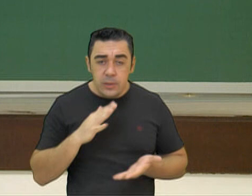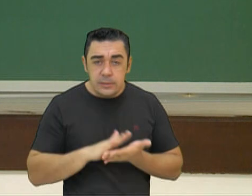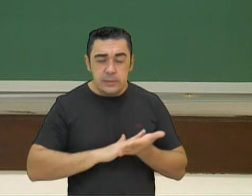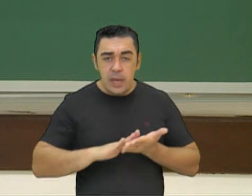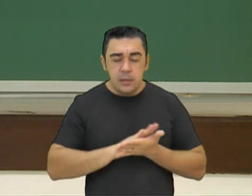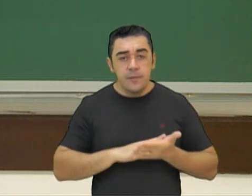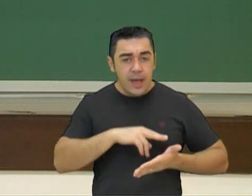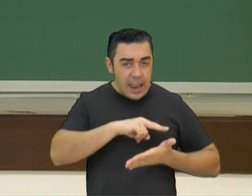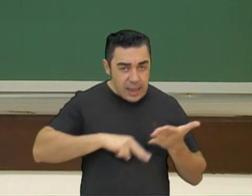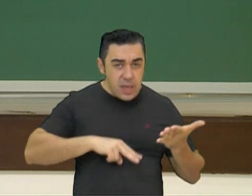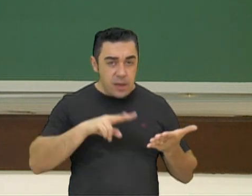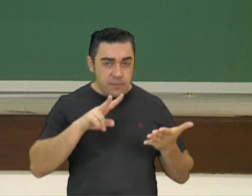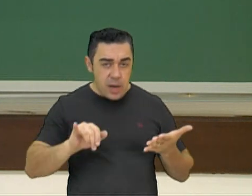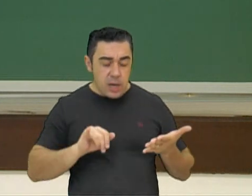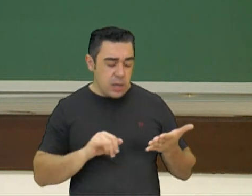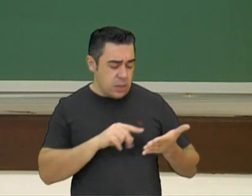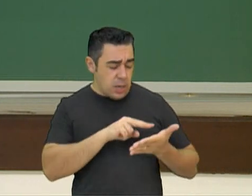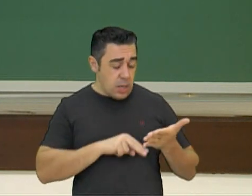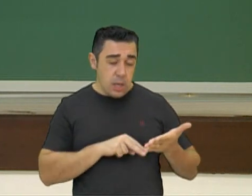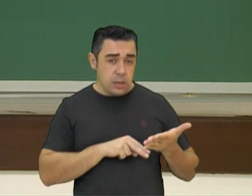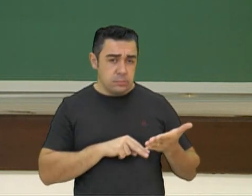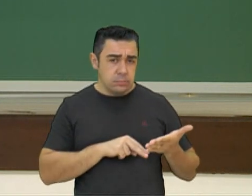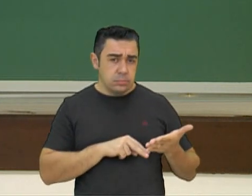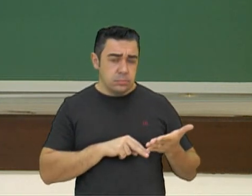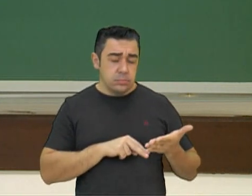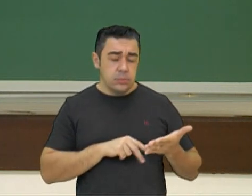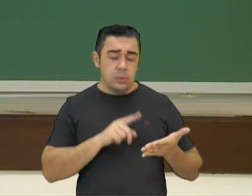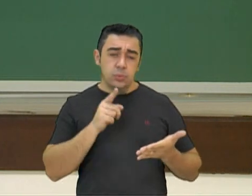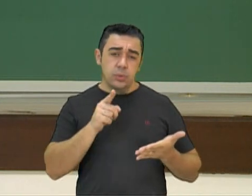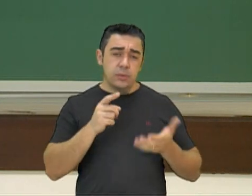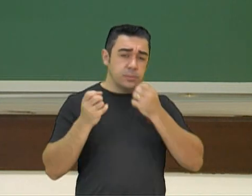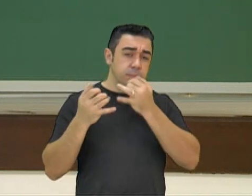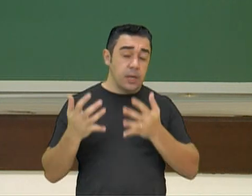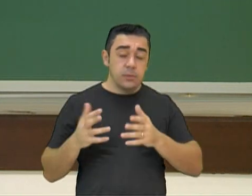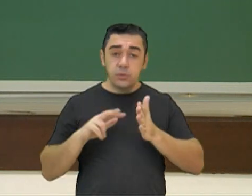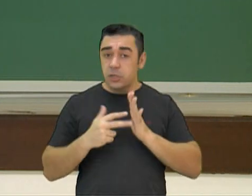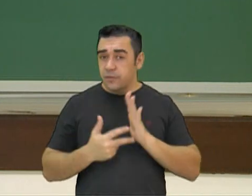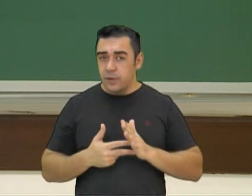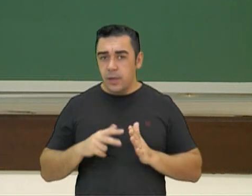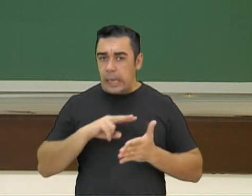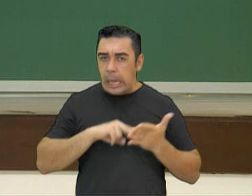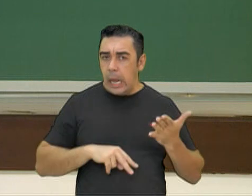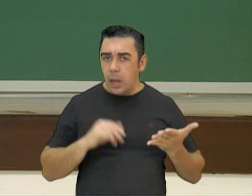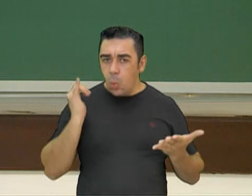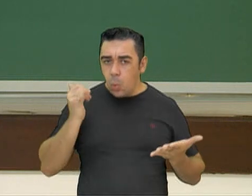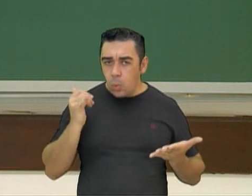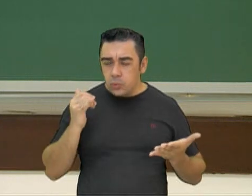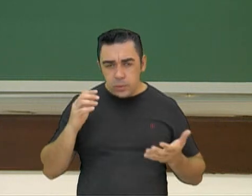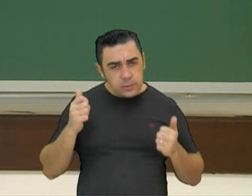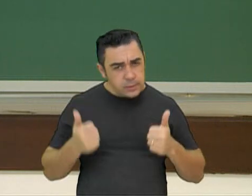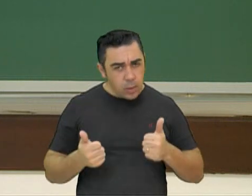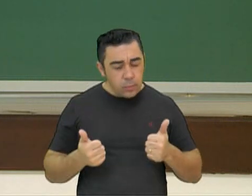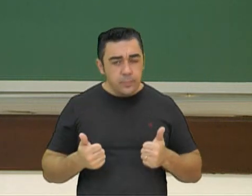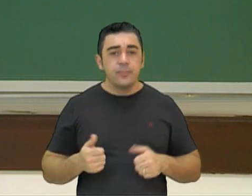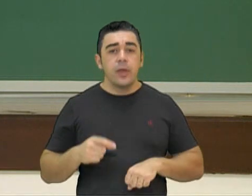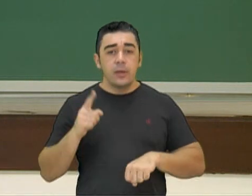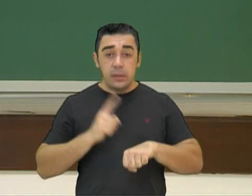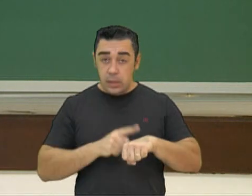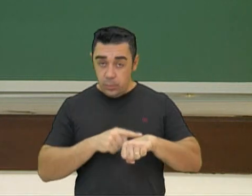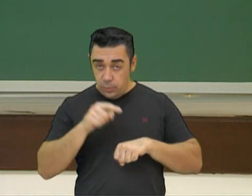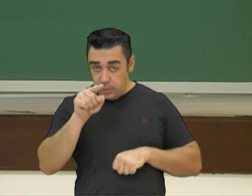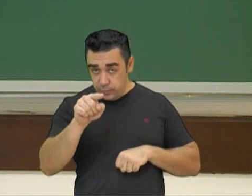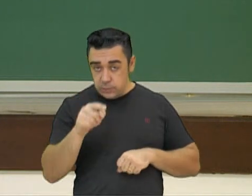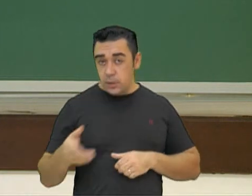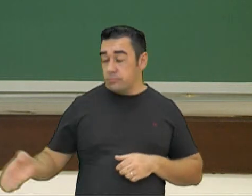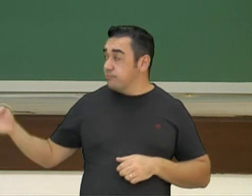for ler, não quer dizer, né, ler a sua resenha sobre este conto, não quer dizer que ela leu o conto. Tudo bem? Então, vou deixar aqui,